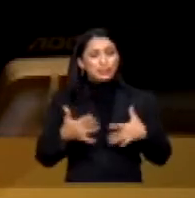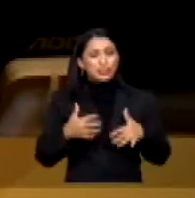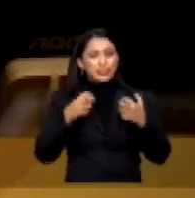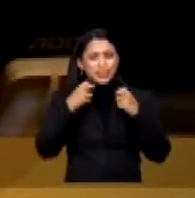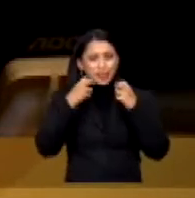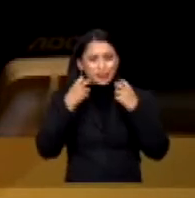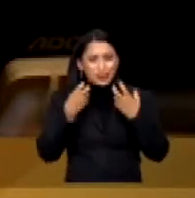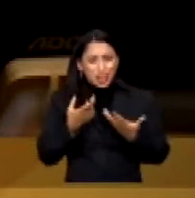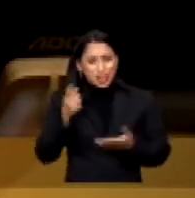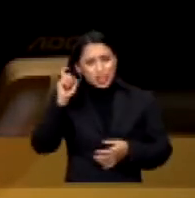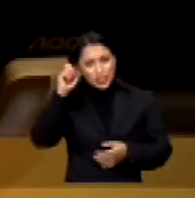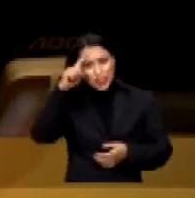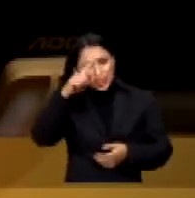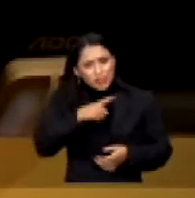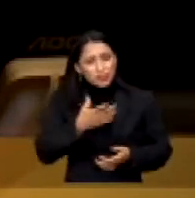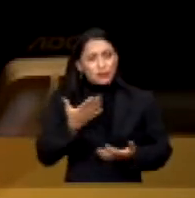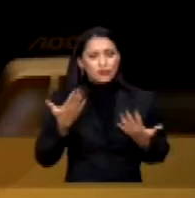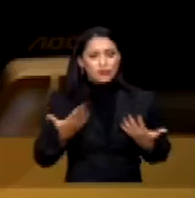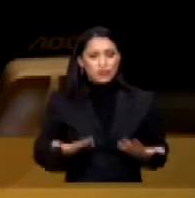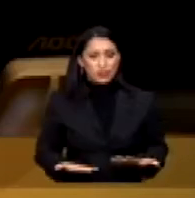É extremamente